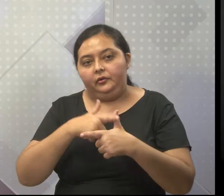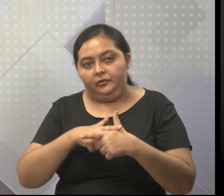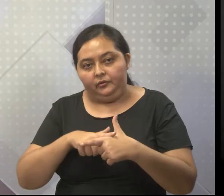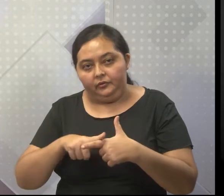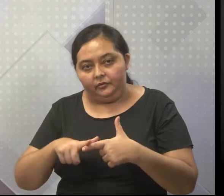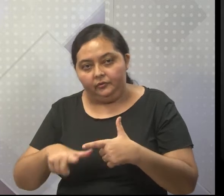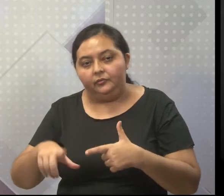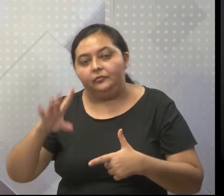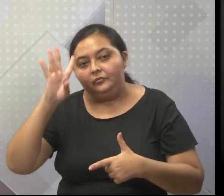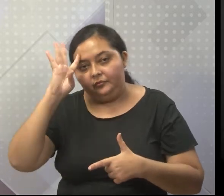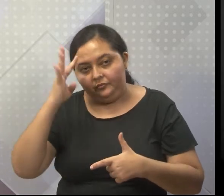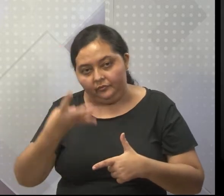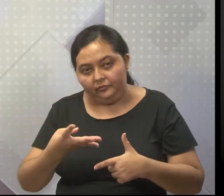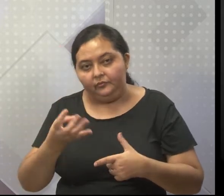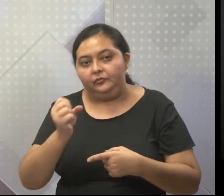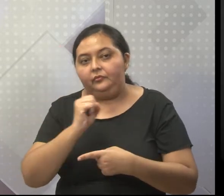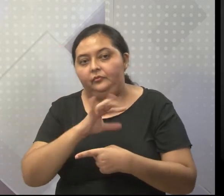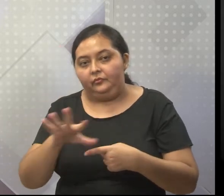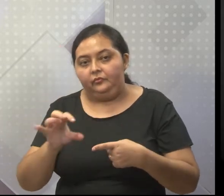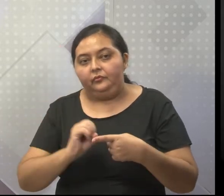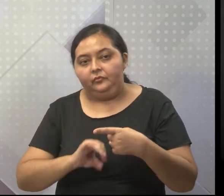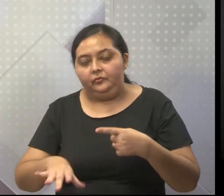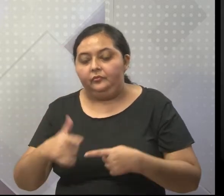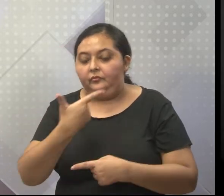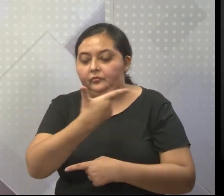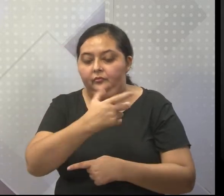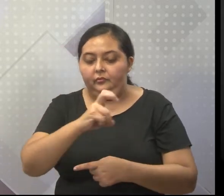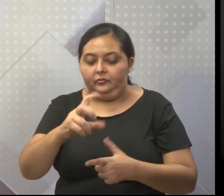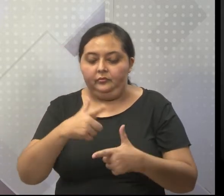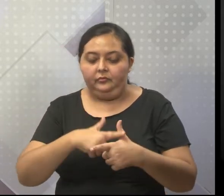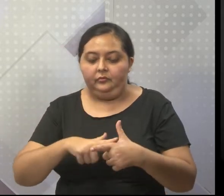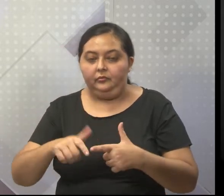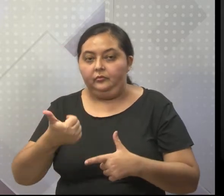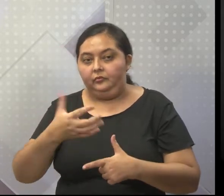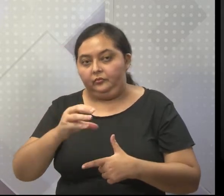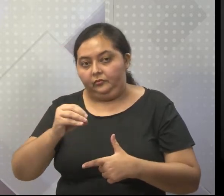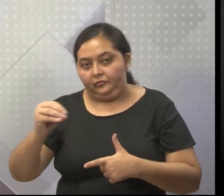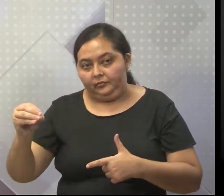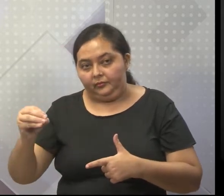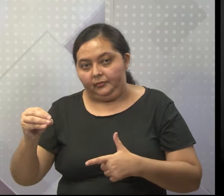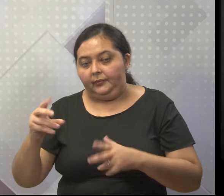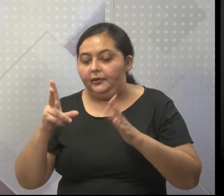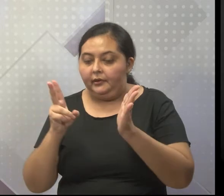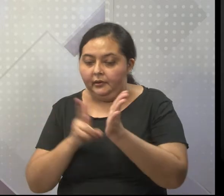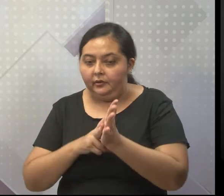tenho que resolver, que é uma fração. Então, 25 dividido por 100 é igual a